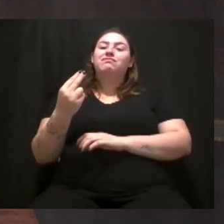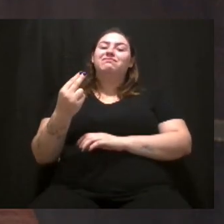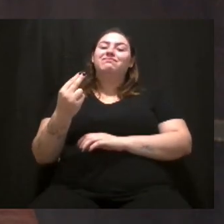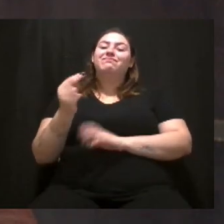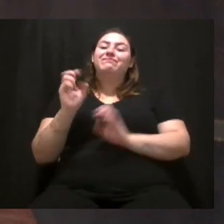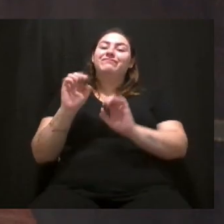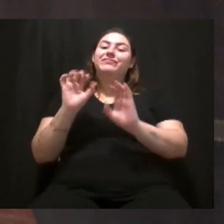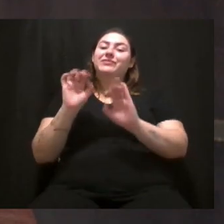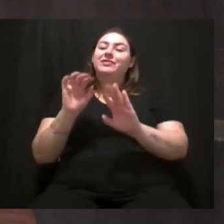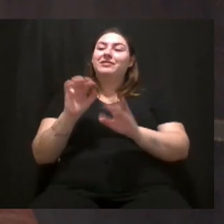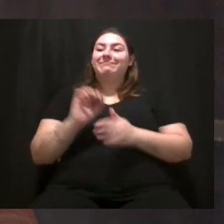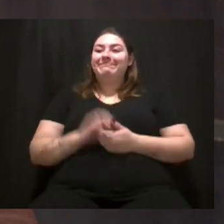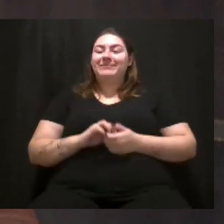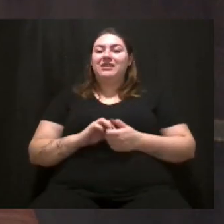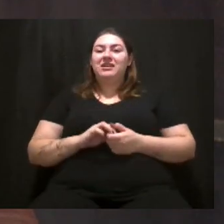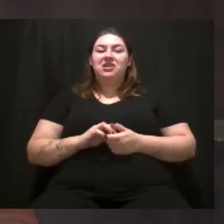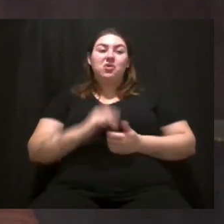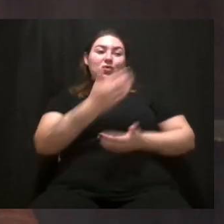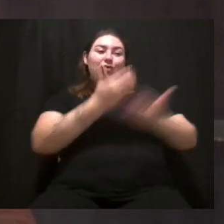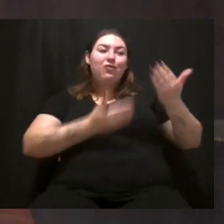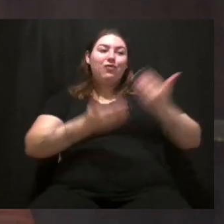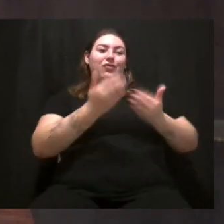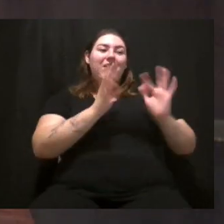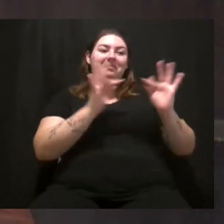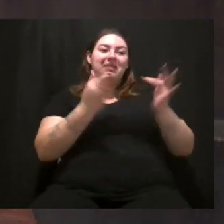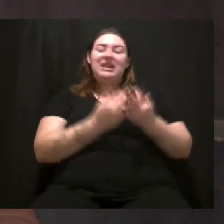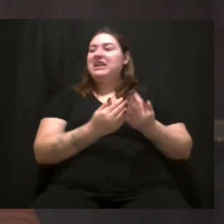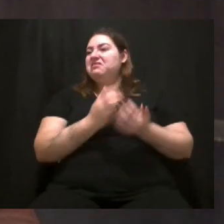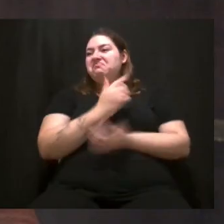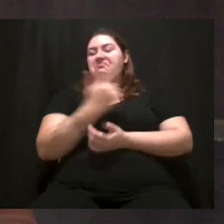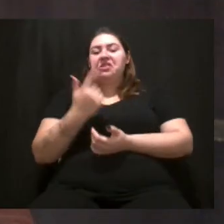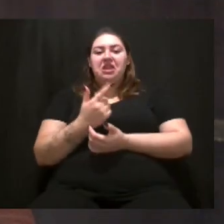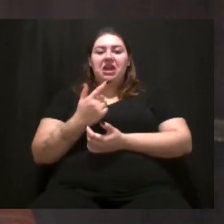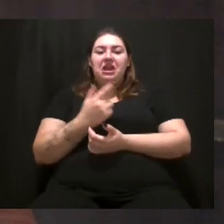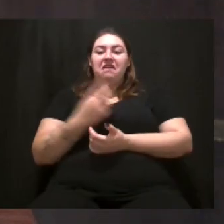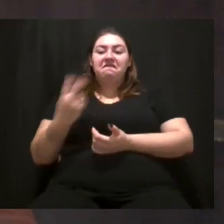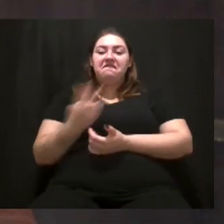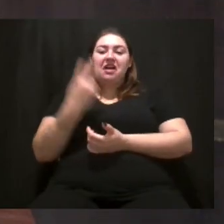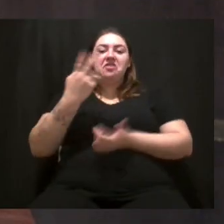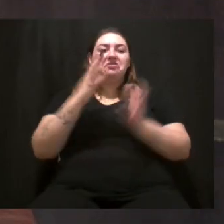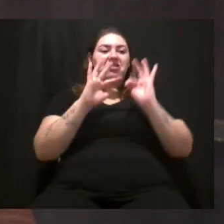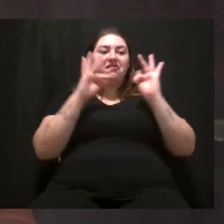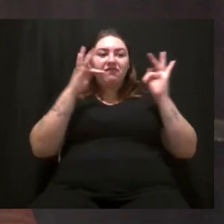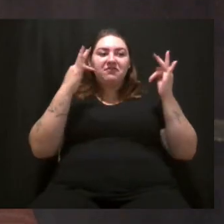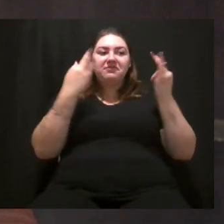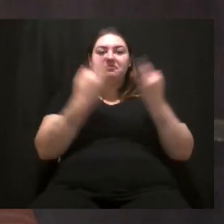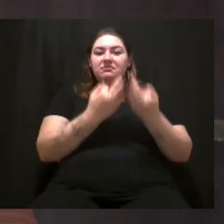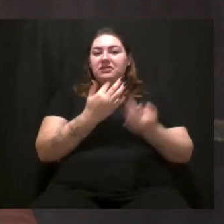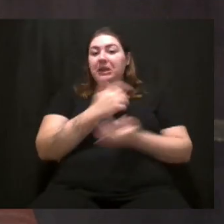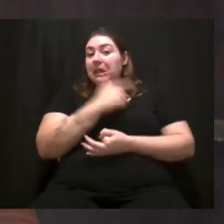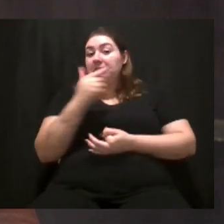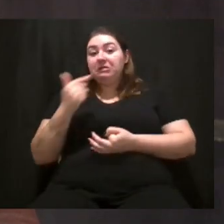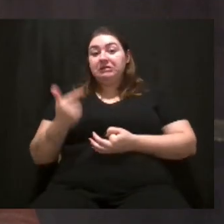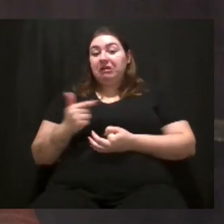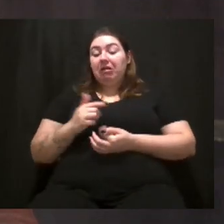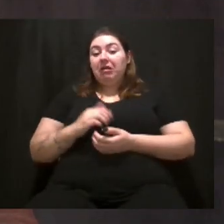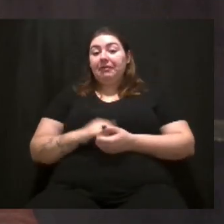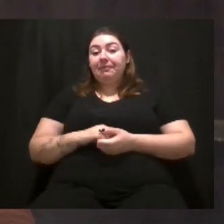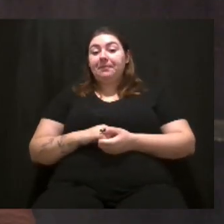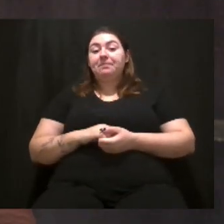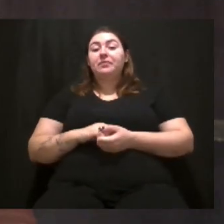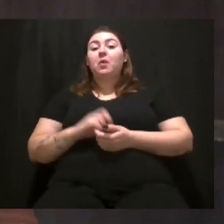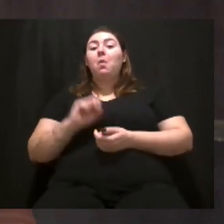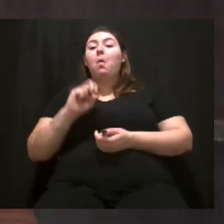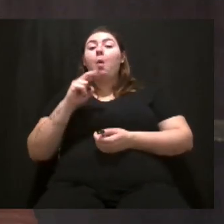vínculo familiar, que não vai ter os valores familiares dentro, né, da sua vivência como adulto? Ou quais vão ser